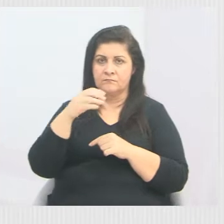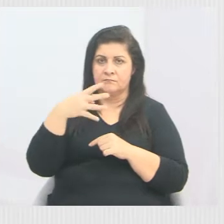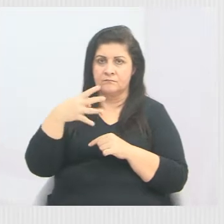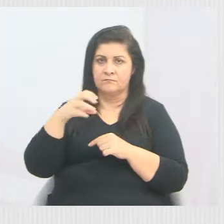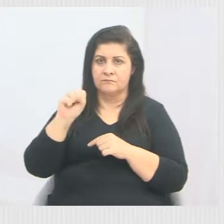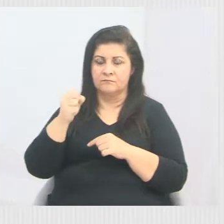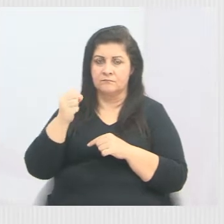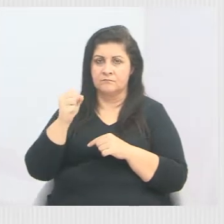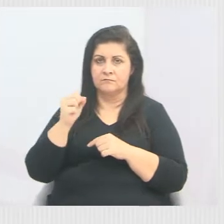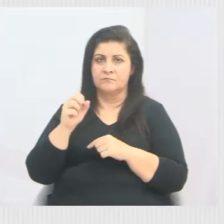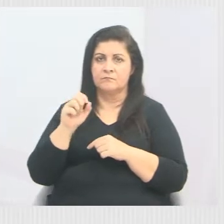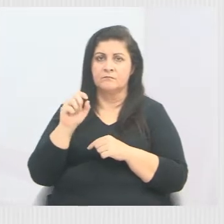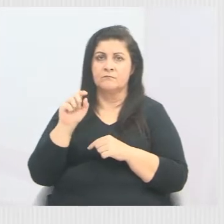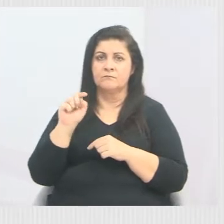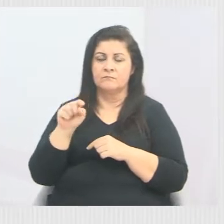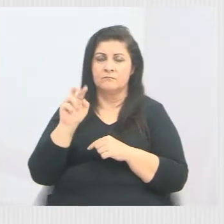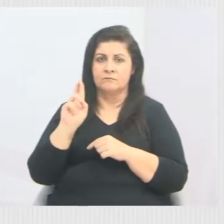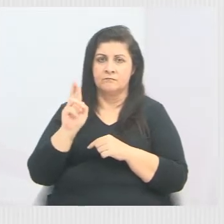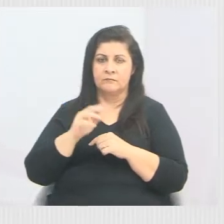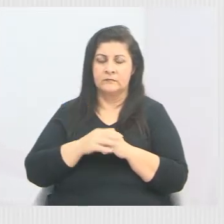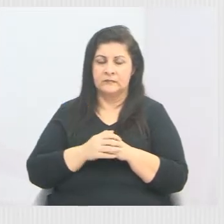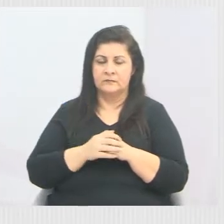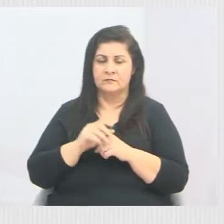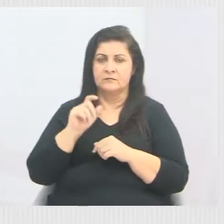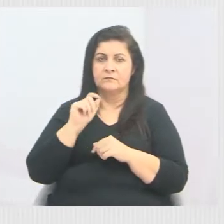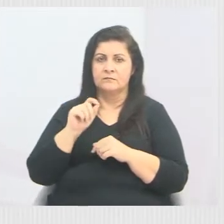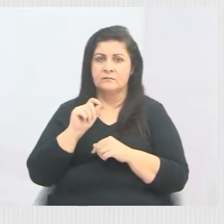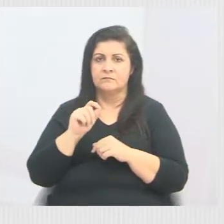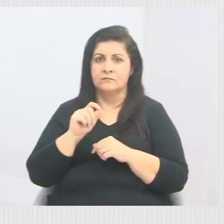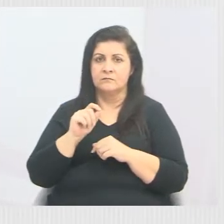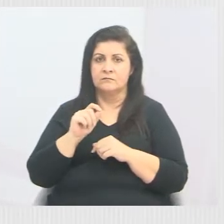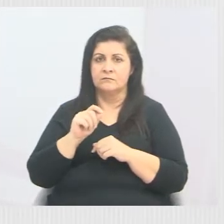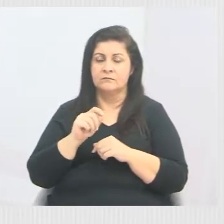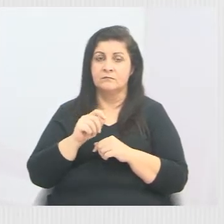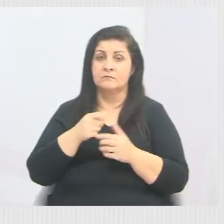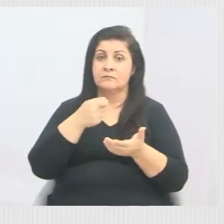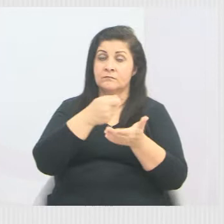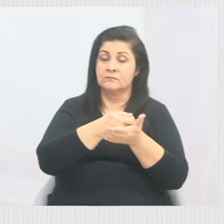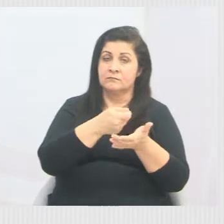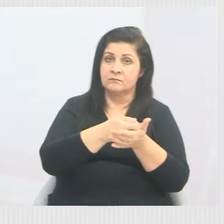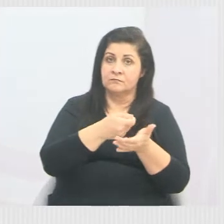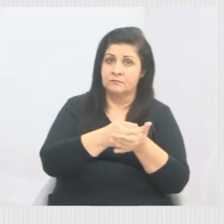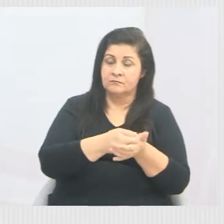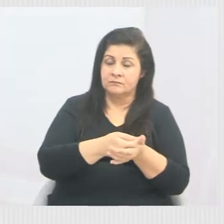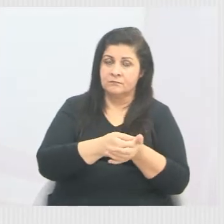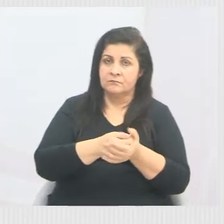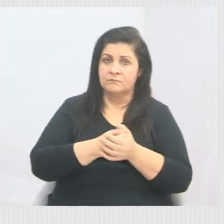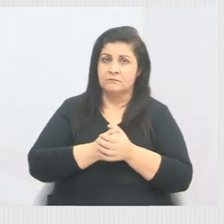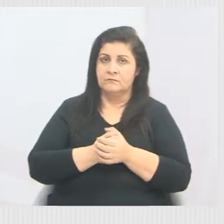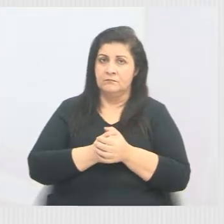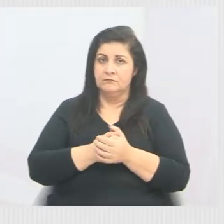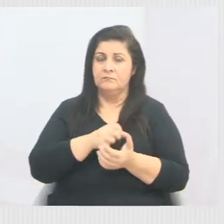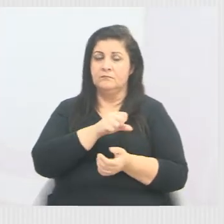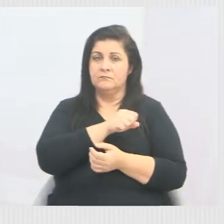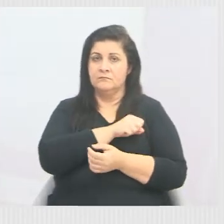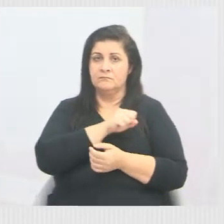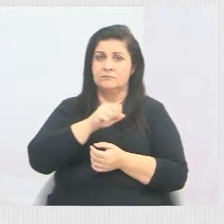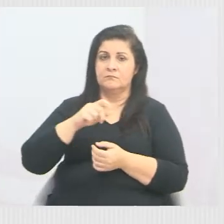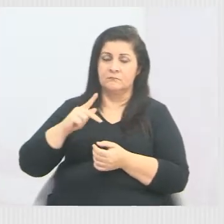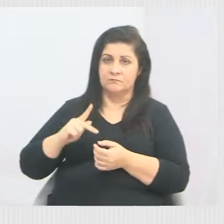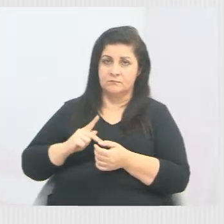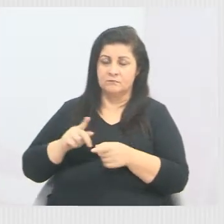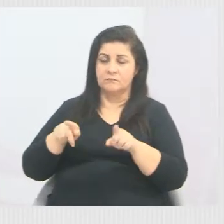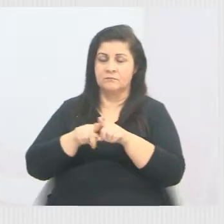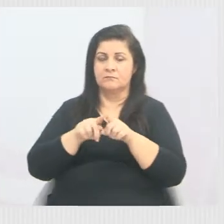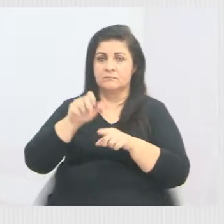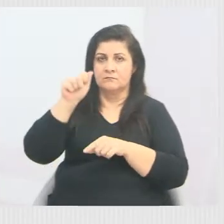seria a receita de contribuições? Seria as contribuições do servidor ativo, contribuições do servidor inativo e